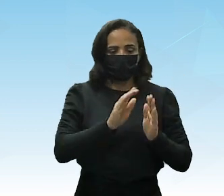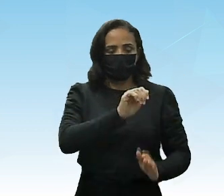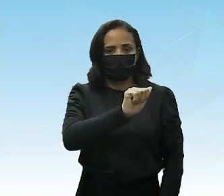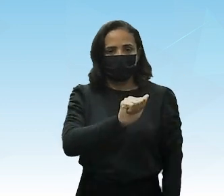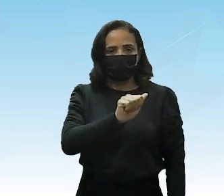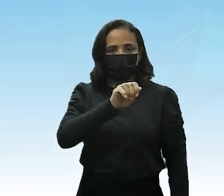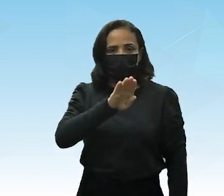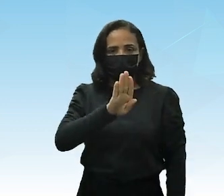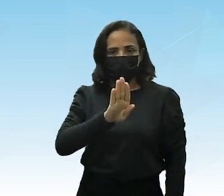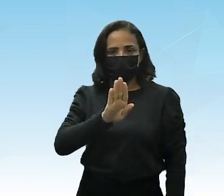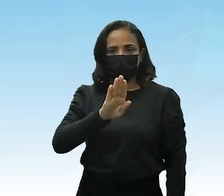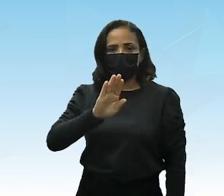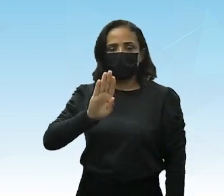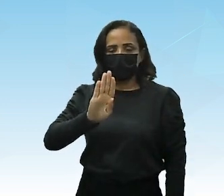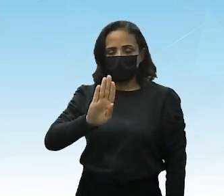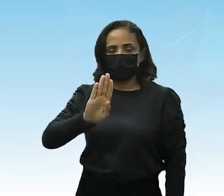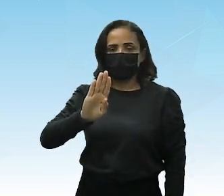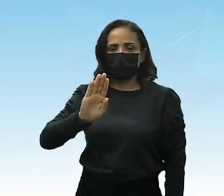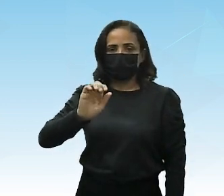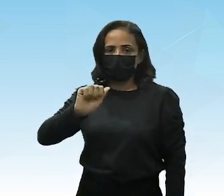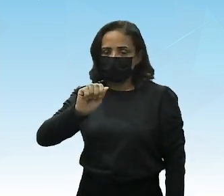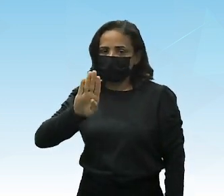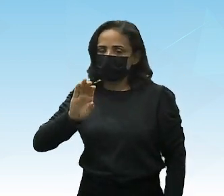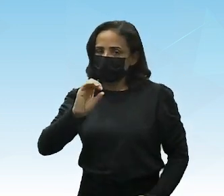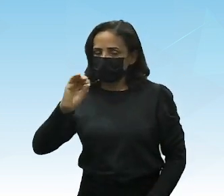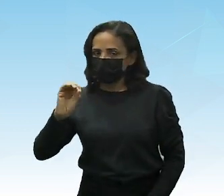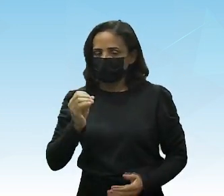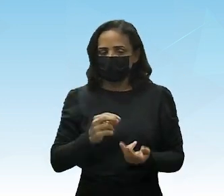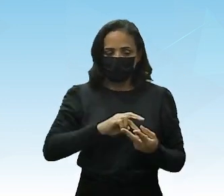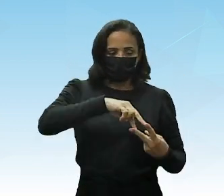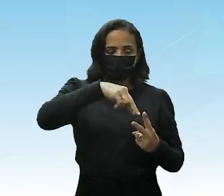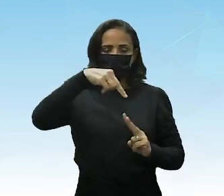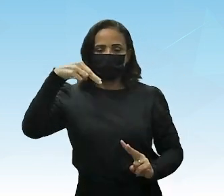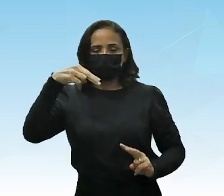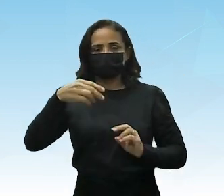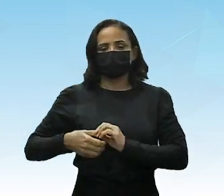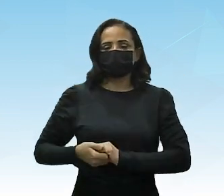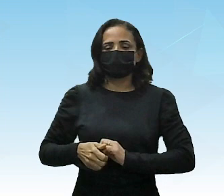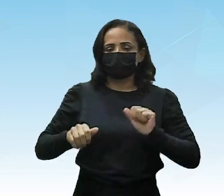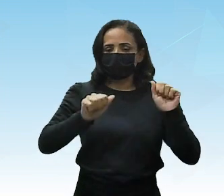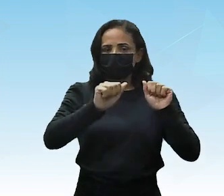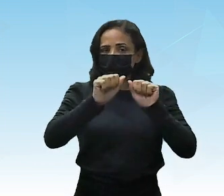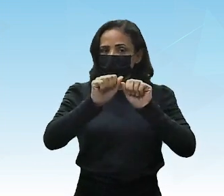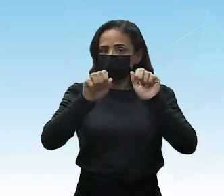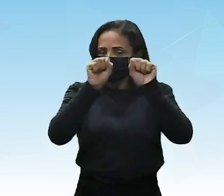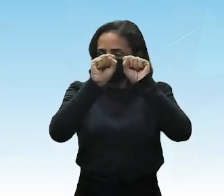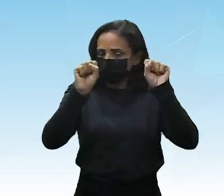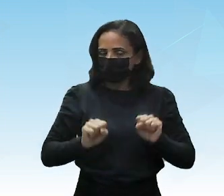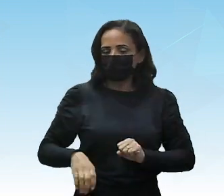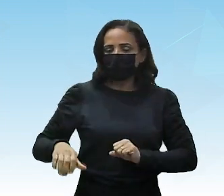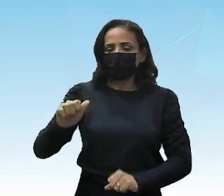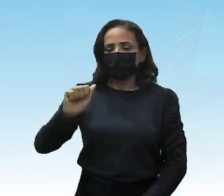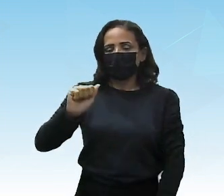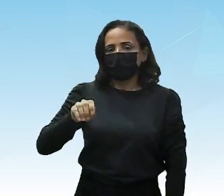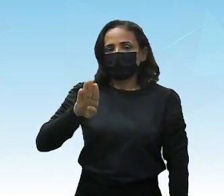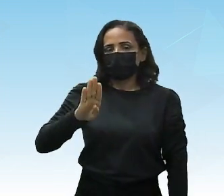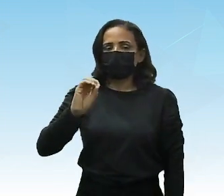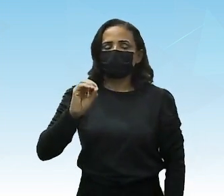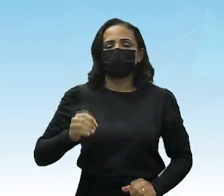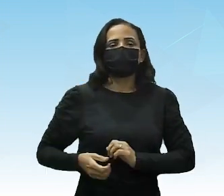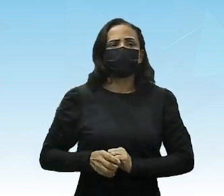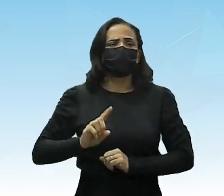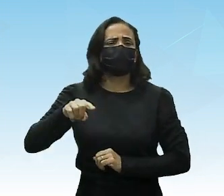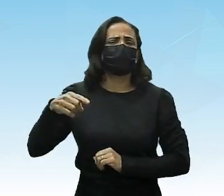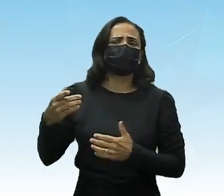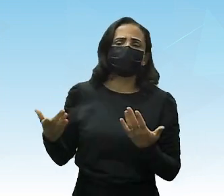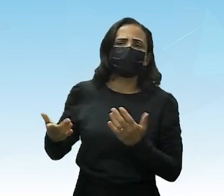A, B, AB e O, geneticamente falando, a gente chama de sistema ABO, tá? Mas eu tenho outro